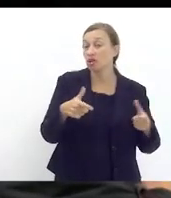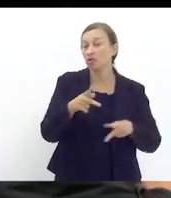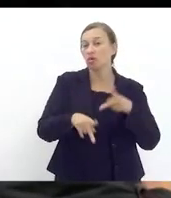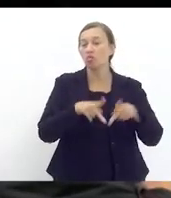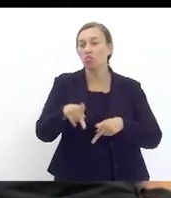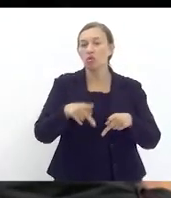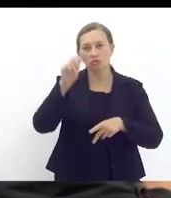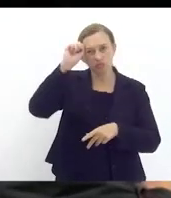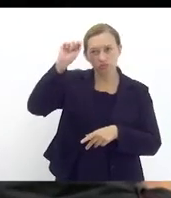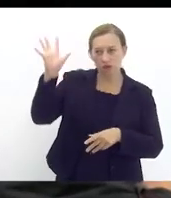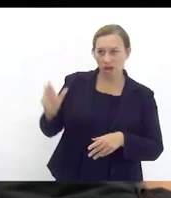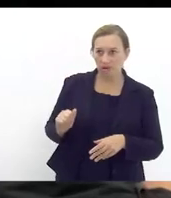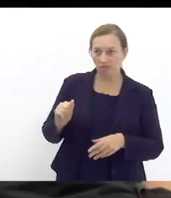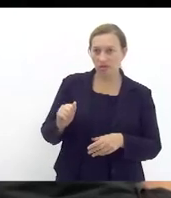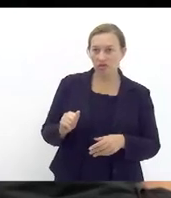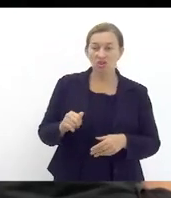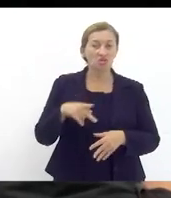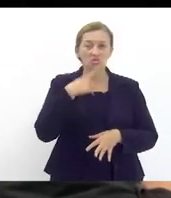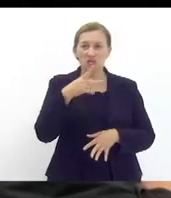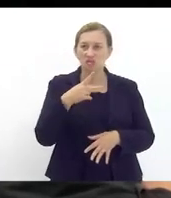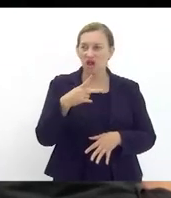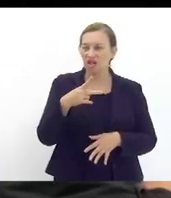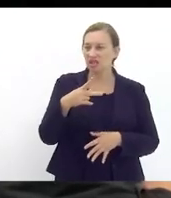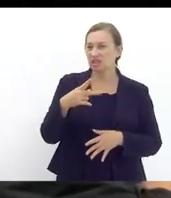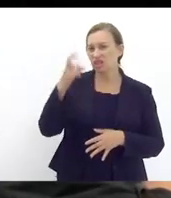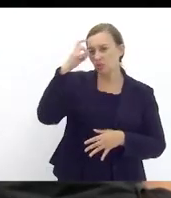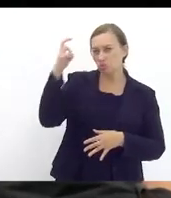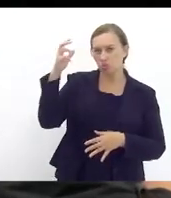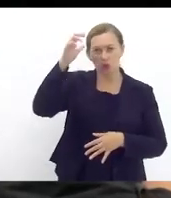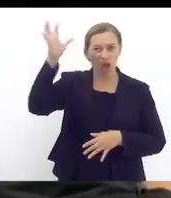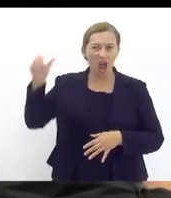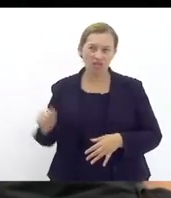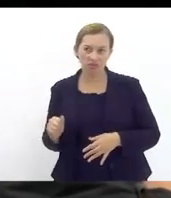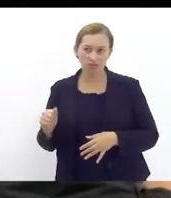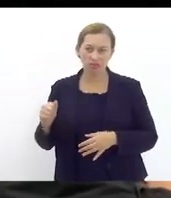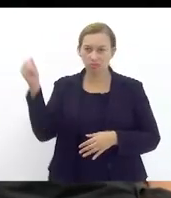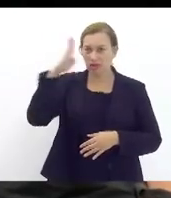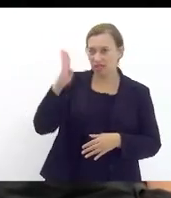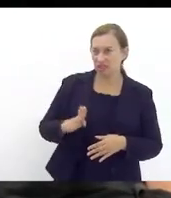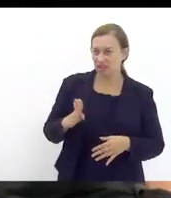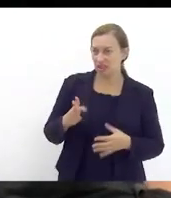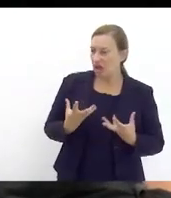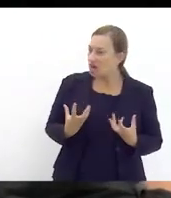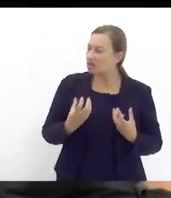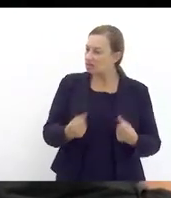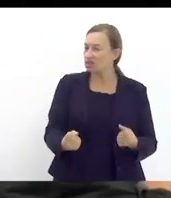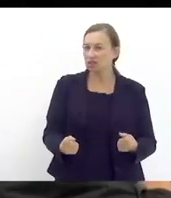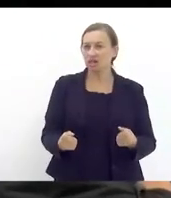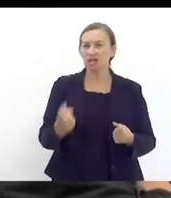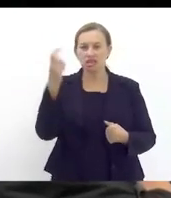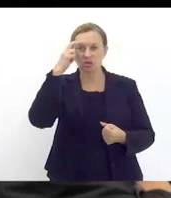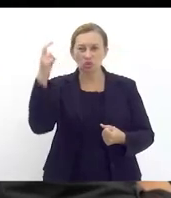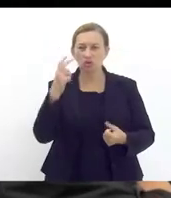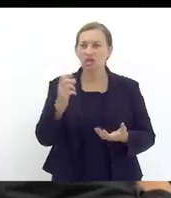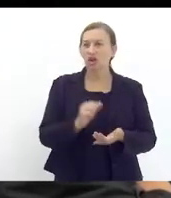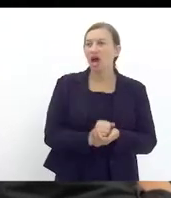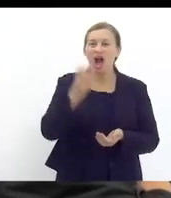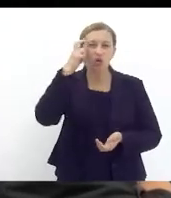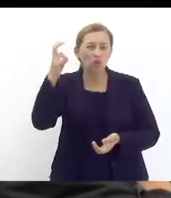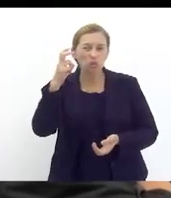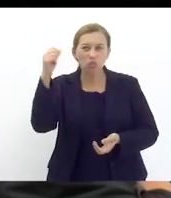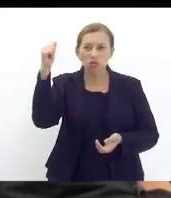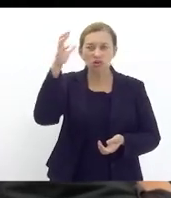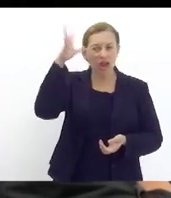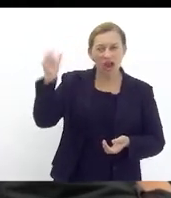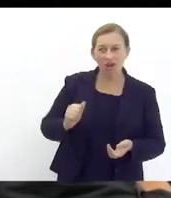de matriz africana ninguém fala da cultura afro-brasileira tá abraçar essa Cultura a cultura afro-brasileira